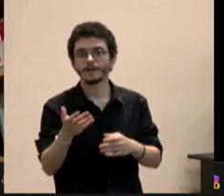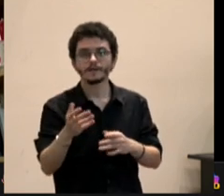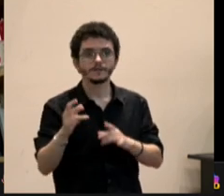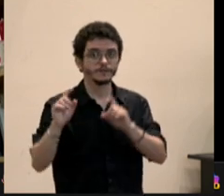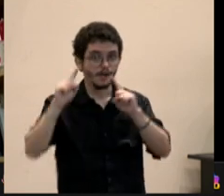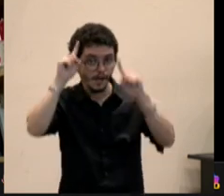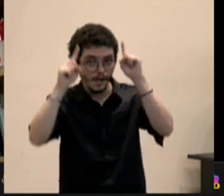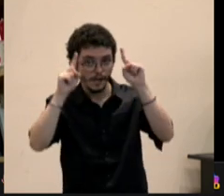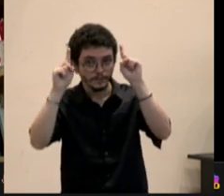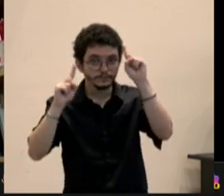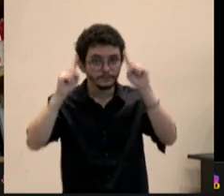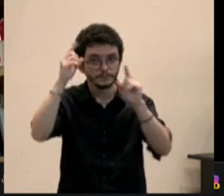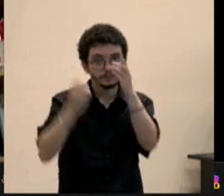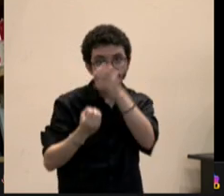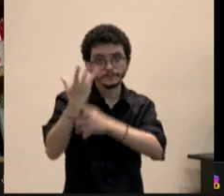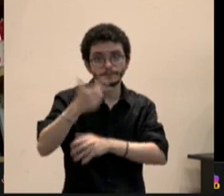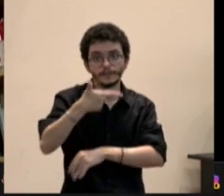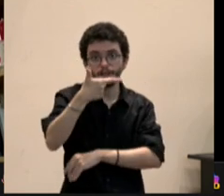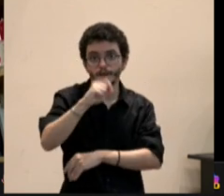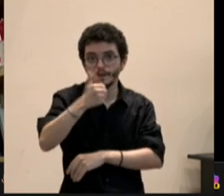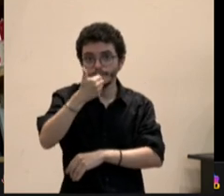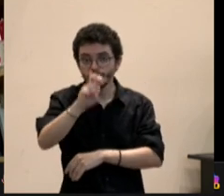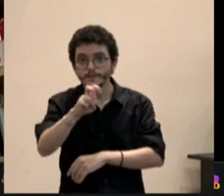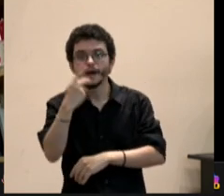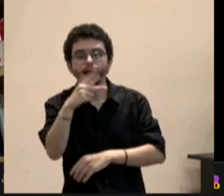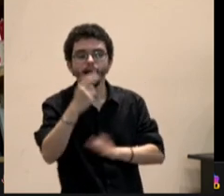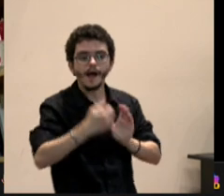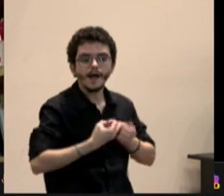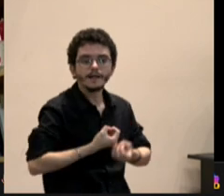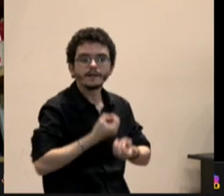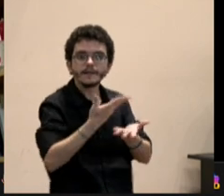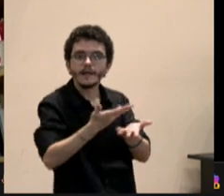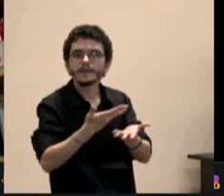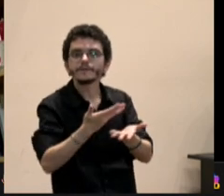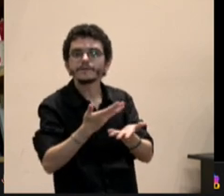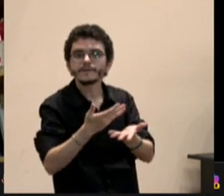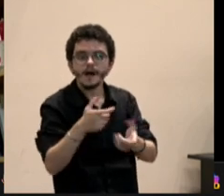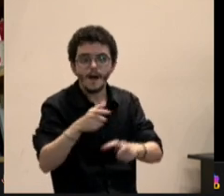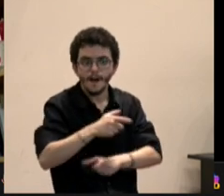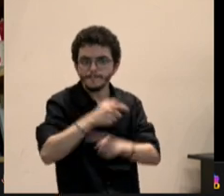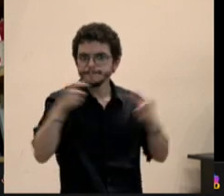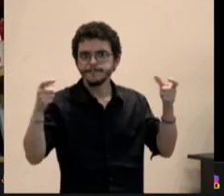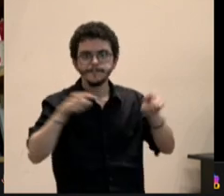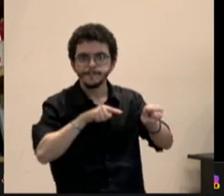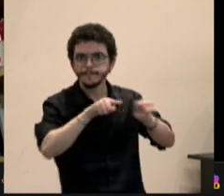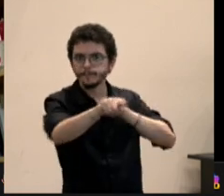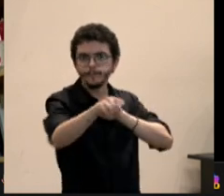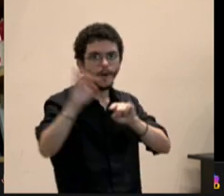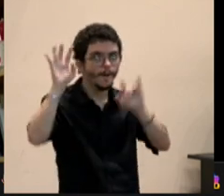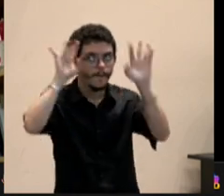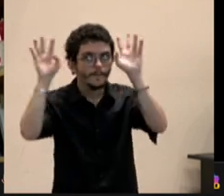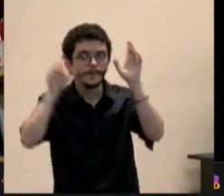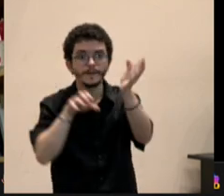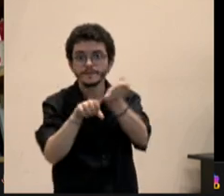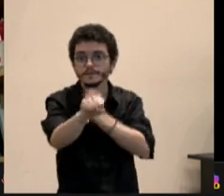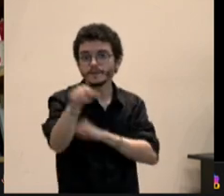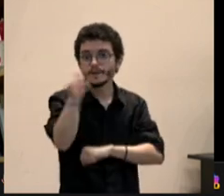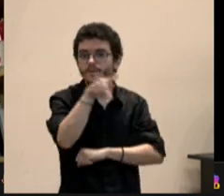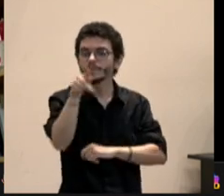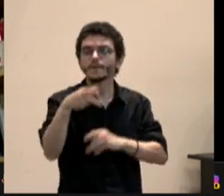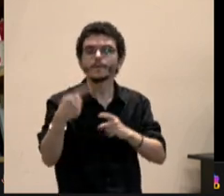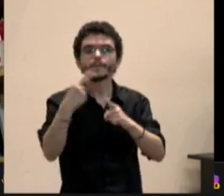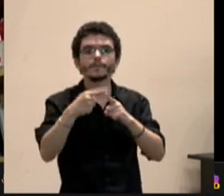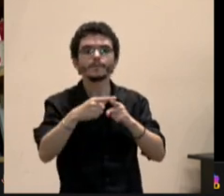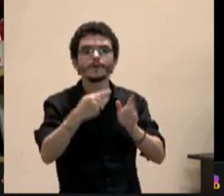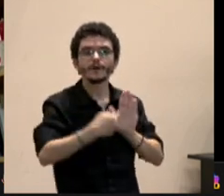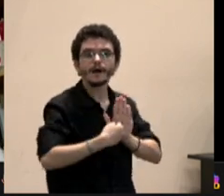em 2015, ela traz enormes avanços para pensarmos a formação de professores. Porque ela